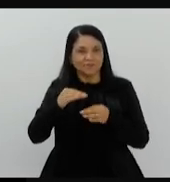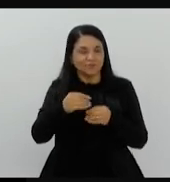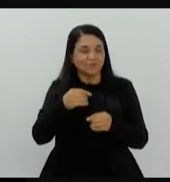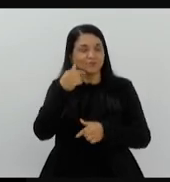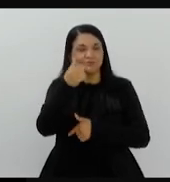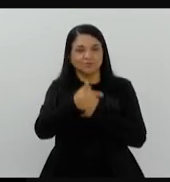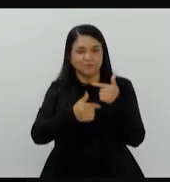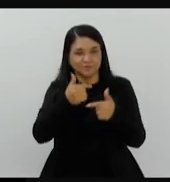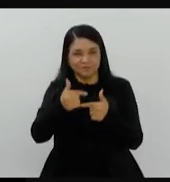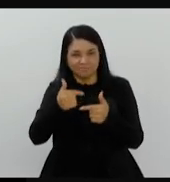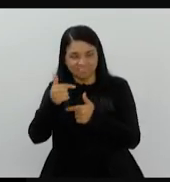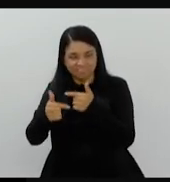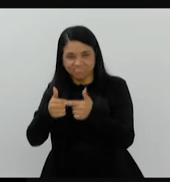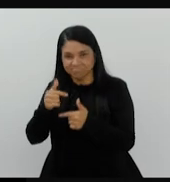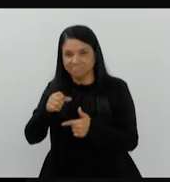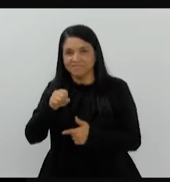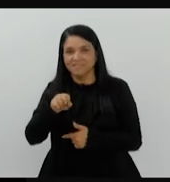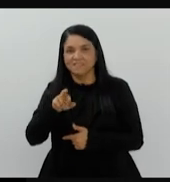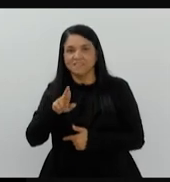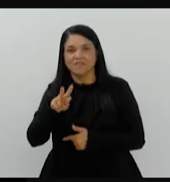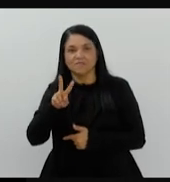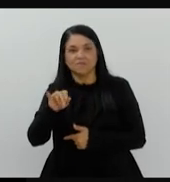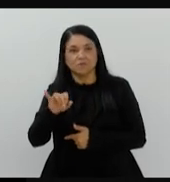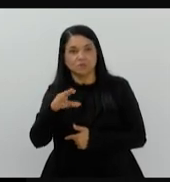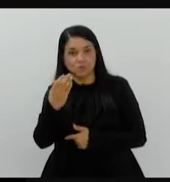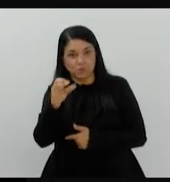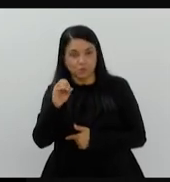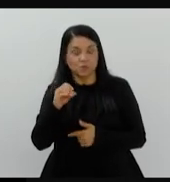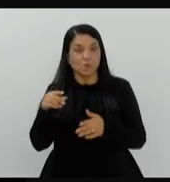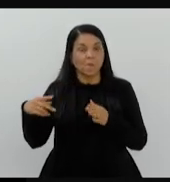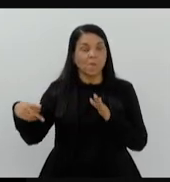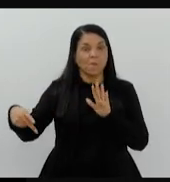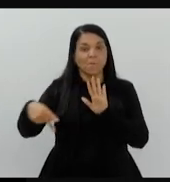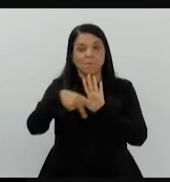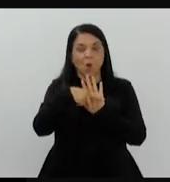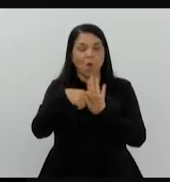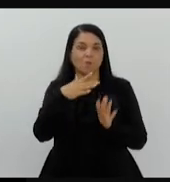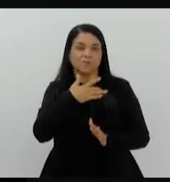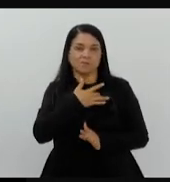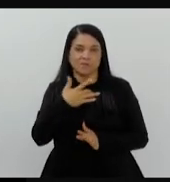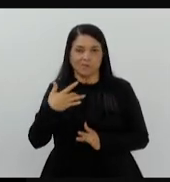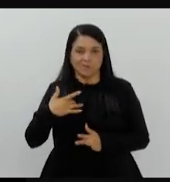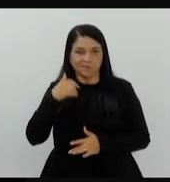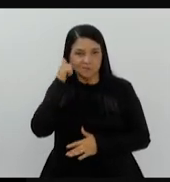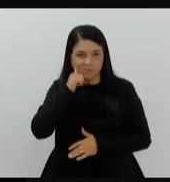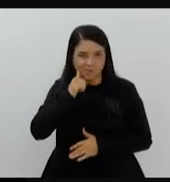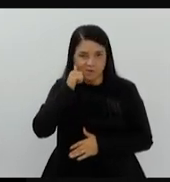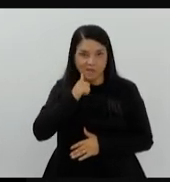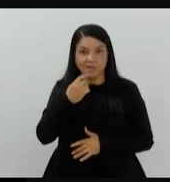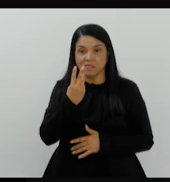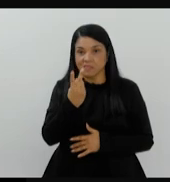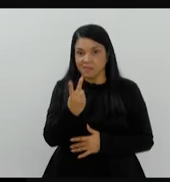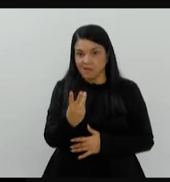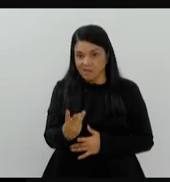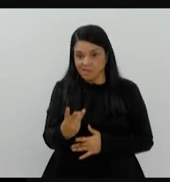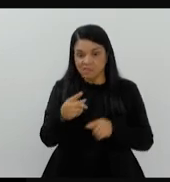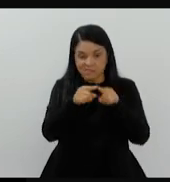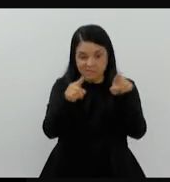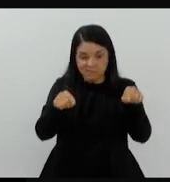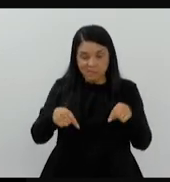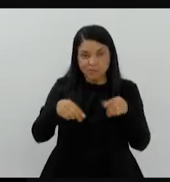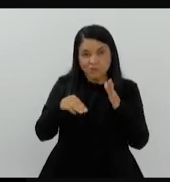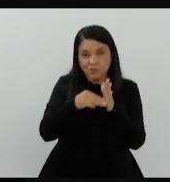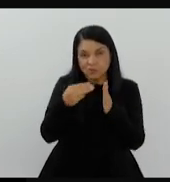serviços relacionados à saúde da mulher, com os 3 centros cirúrgicos, exames